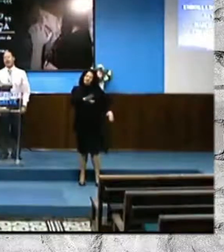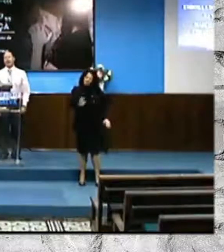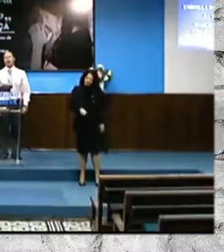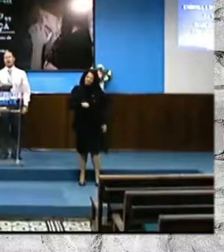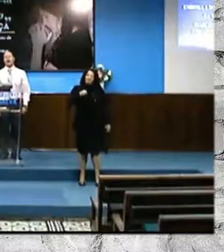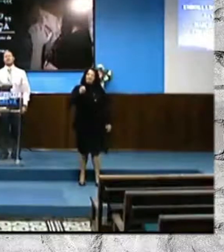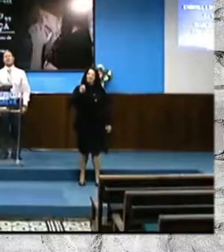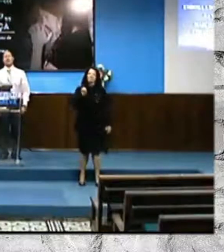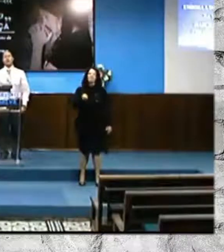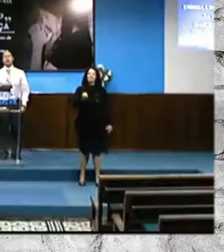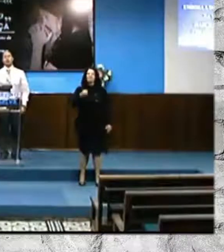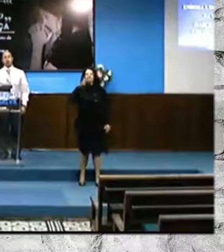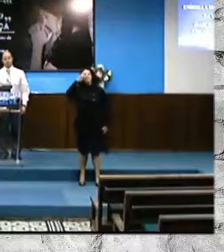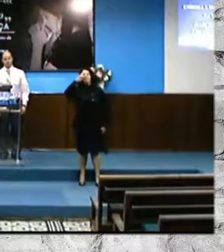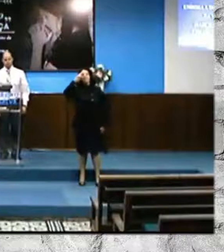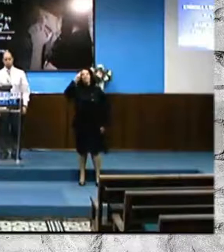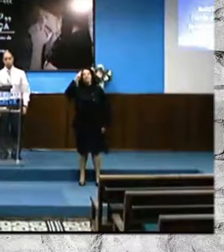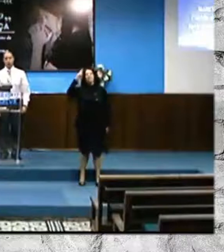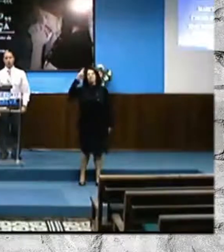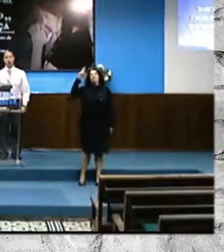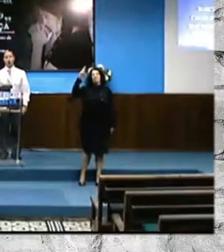marcharemos na coragem do